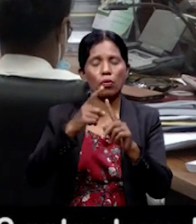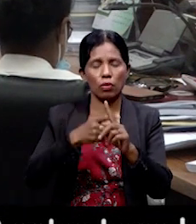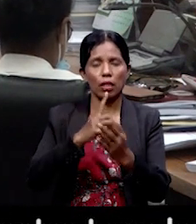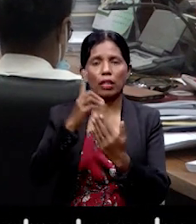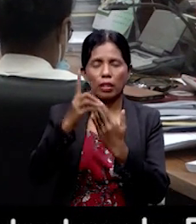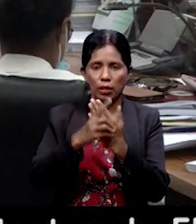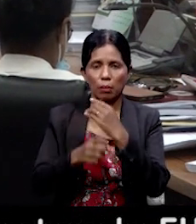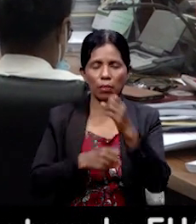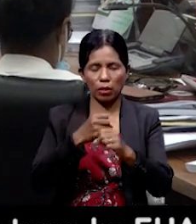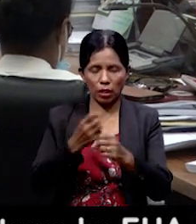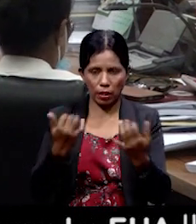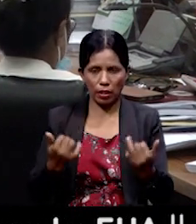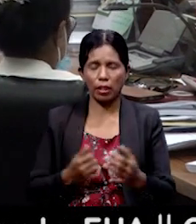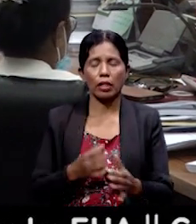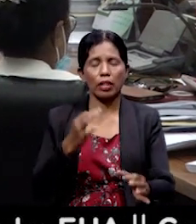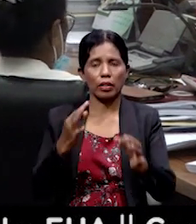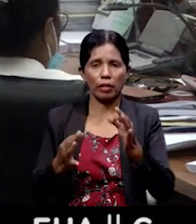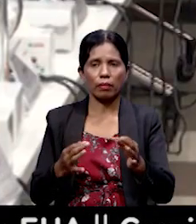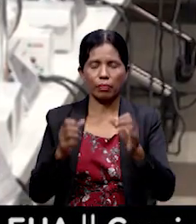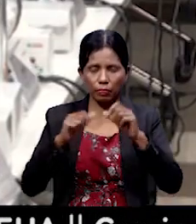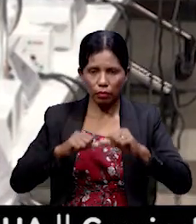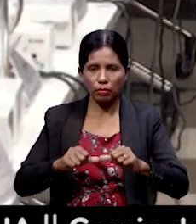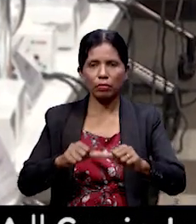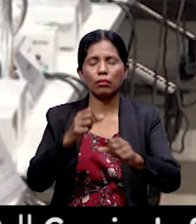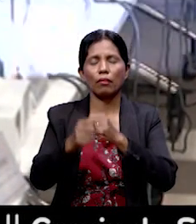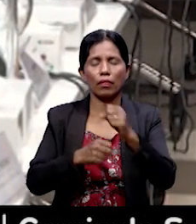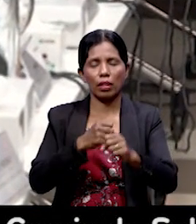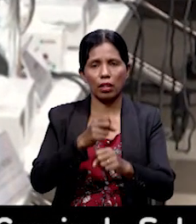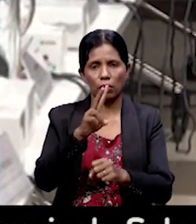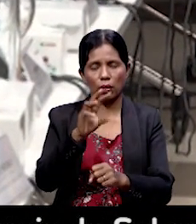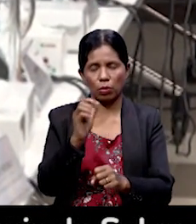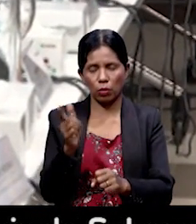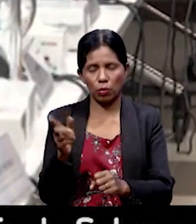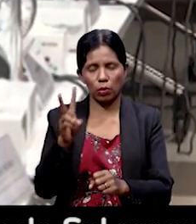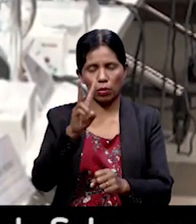Mebe karik suplemento remuneratório ne atu continua e tina rin rua ronulo recin